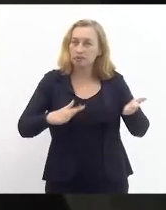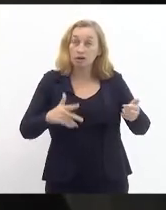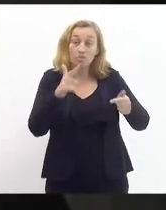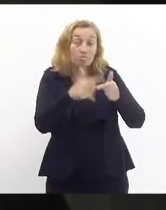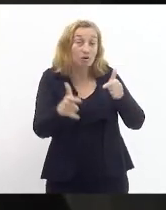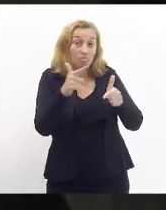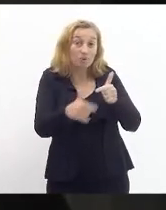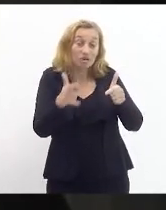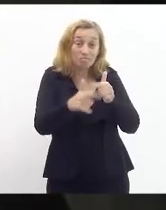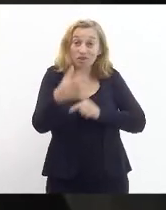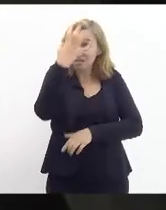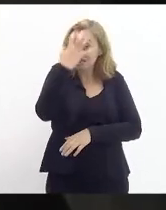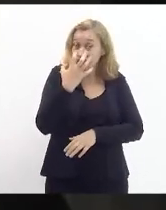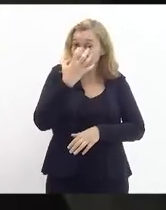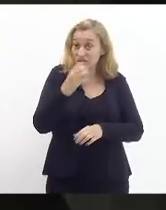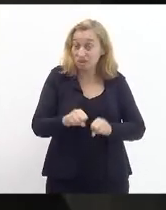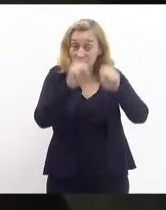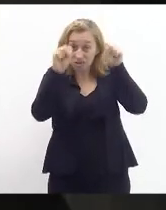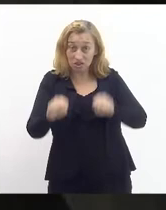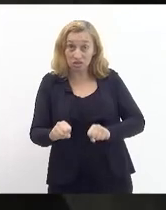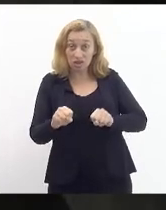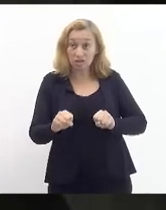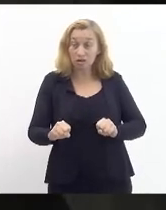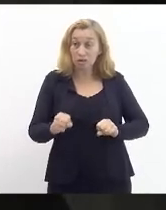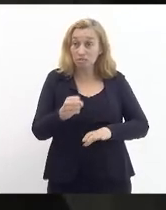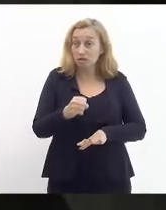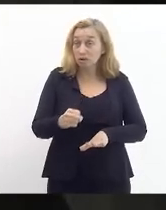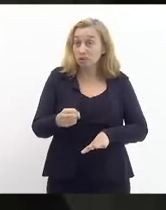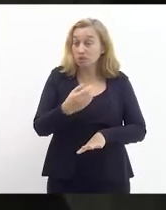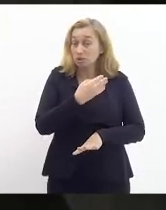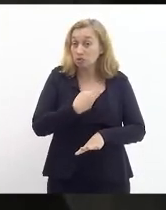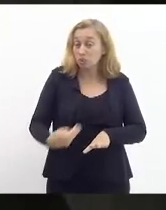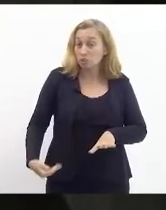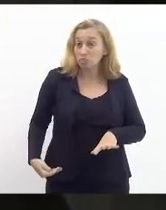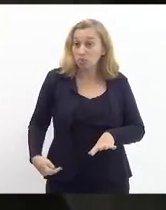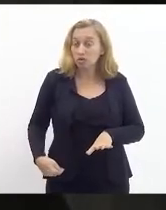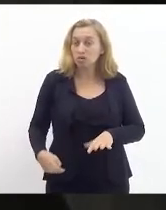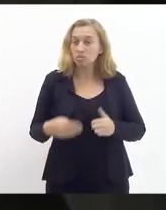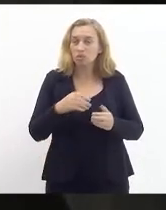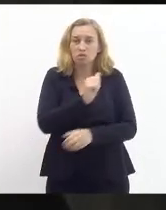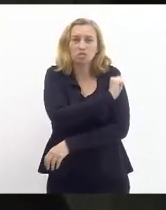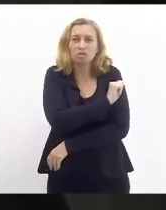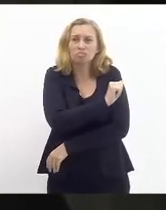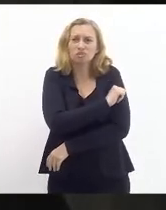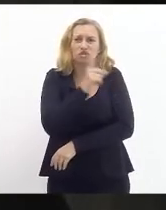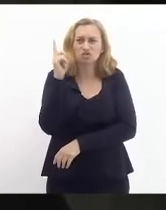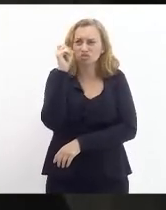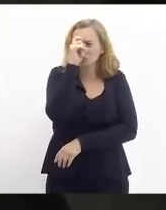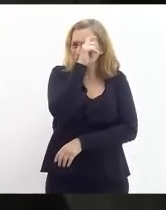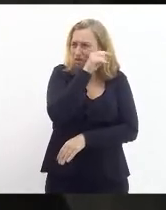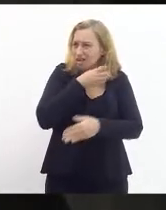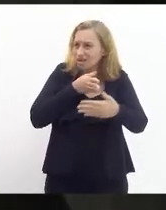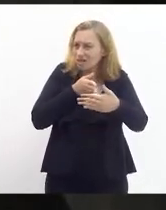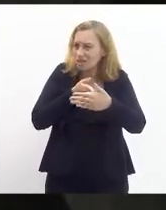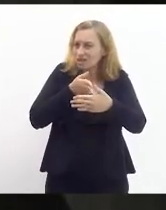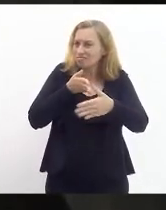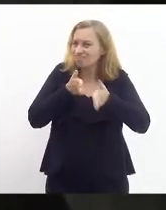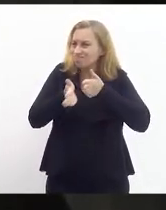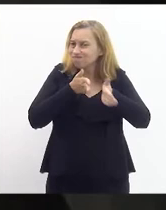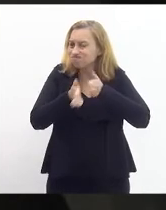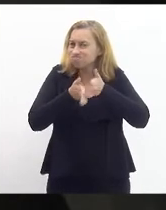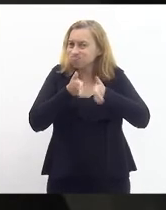problemas gravíssimos nos sistemas públicos nas redes públicas porque os estudantes tiveram enorme dificuldade de acesso às chamadas